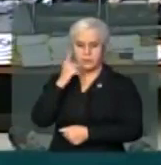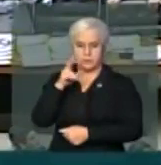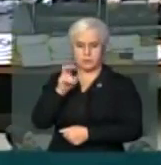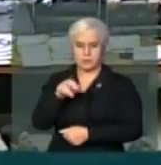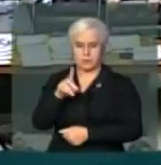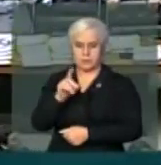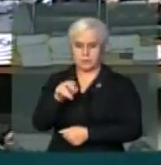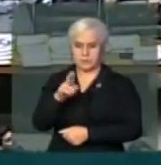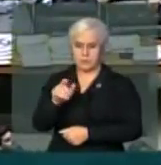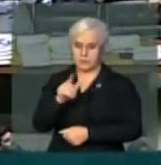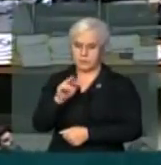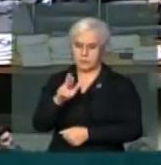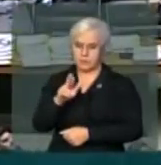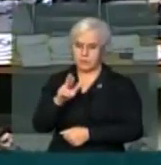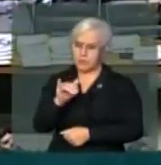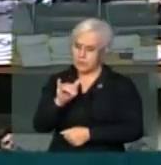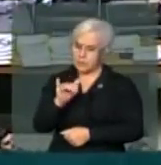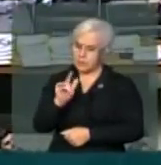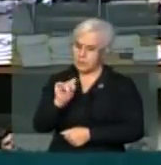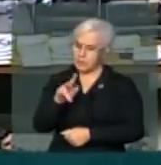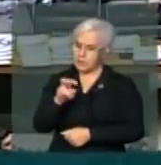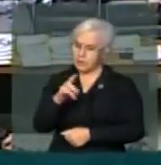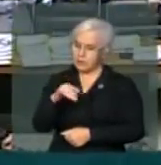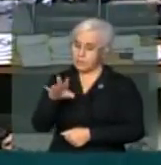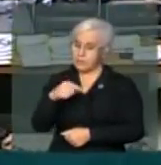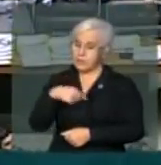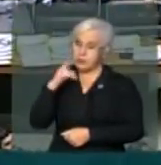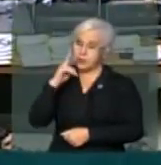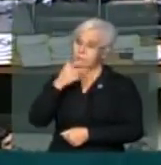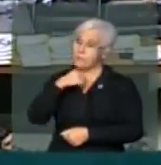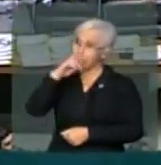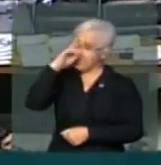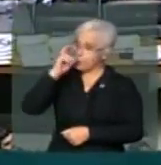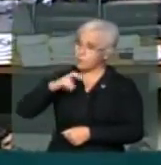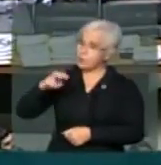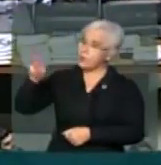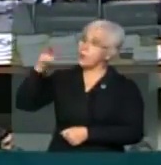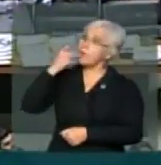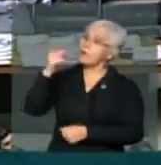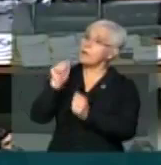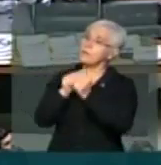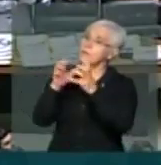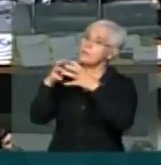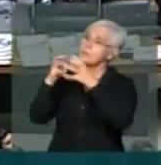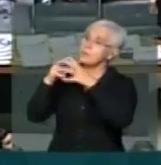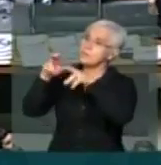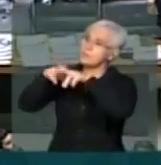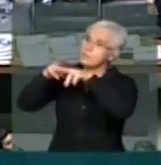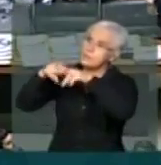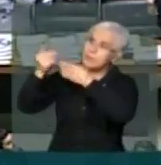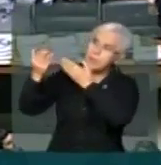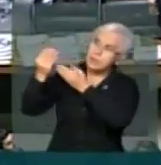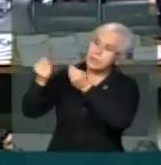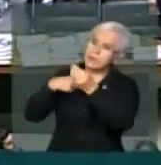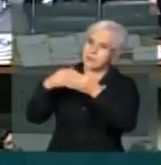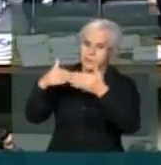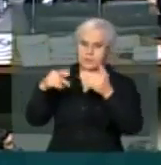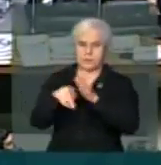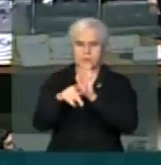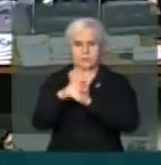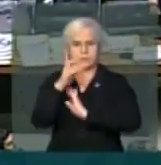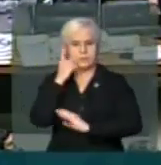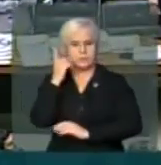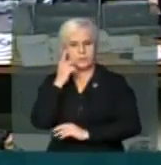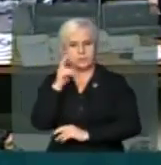Avelino, que é do Democratas e está acompanhando. Acho que eu vi o senhor subindo, inclusive, ali para falar com os manifestantes. Houve um pedido por parte da deputada